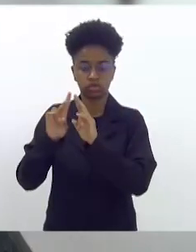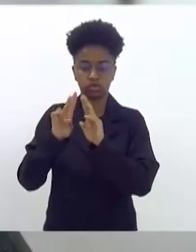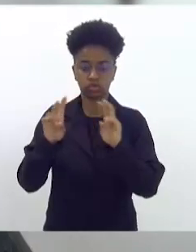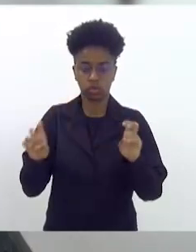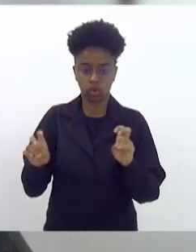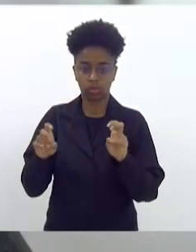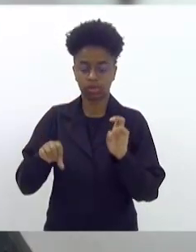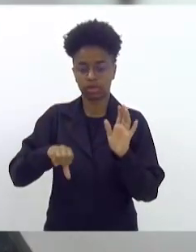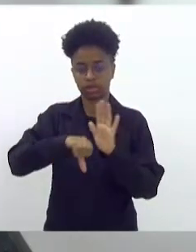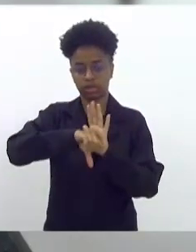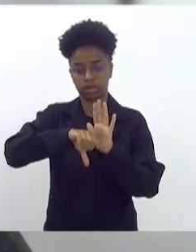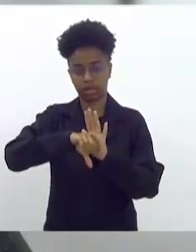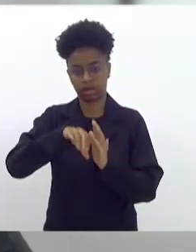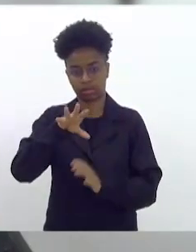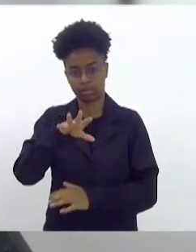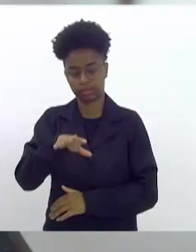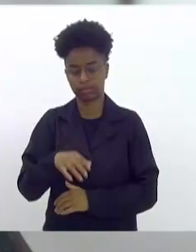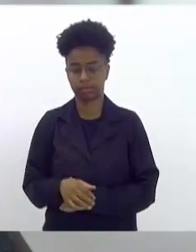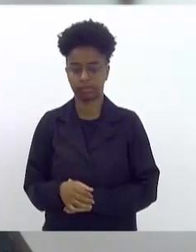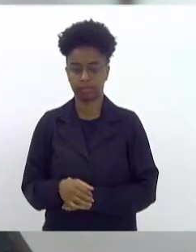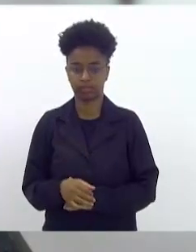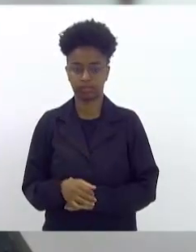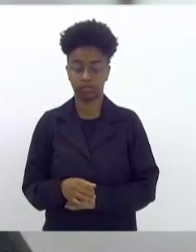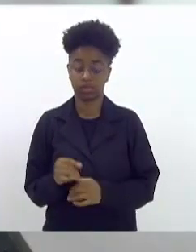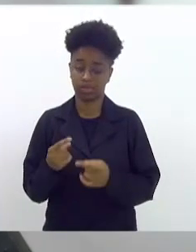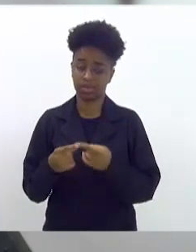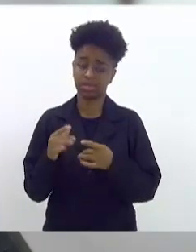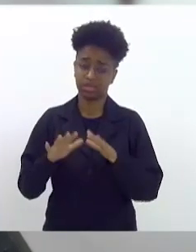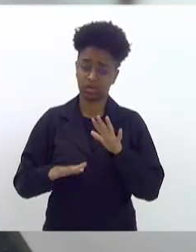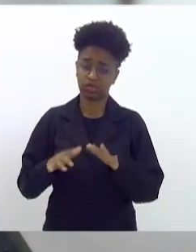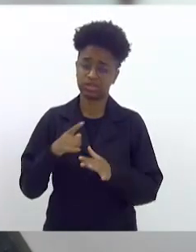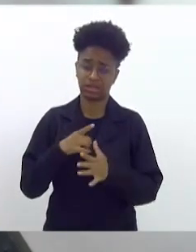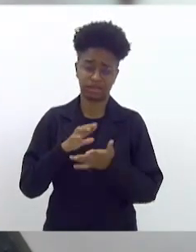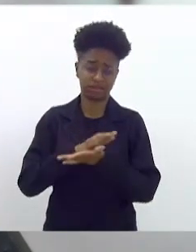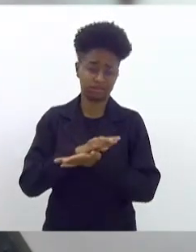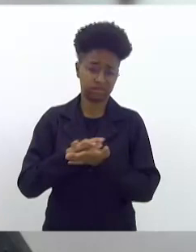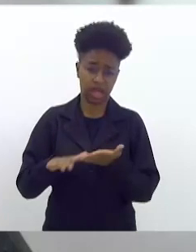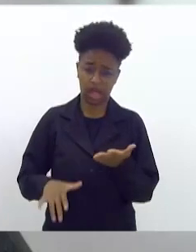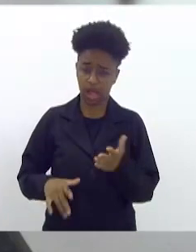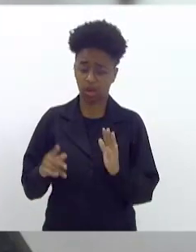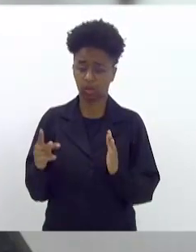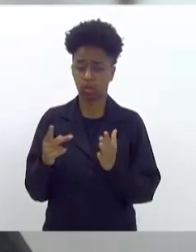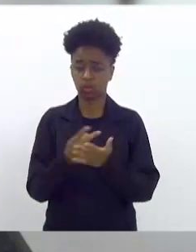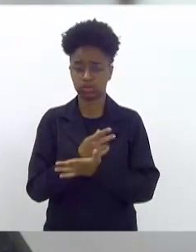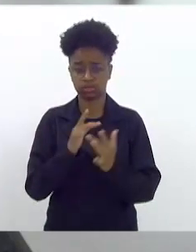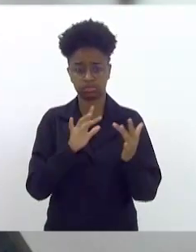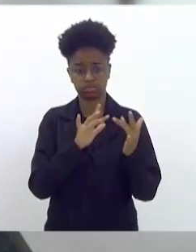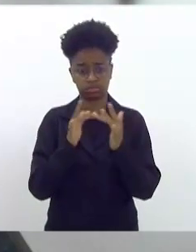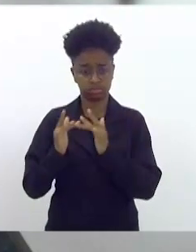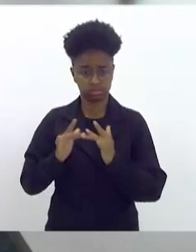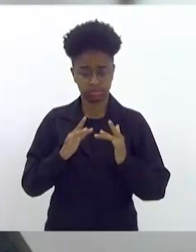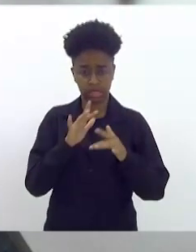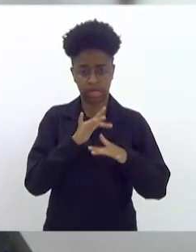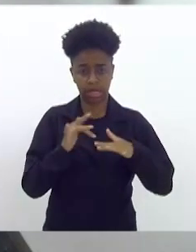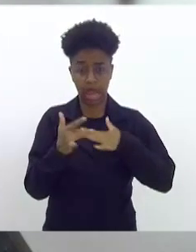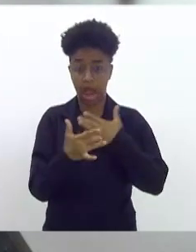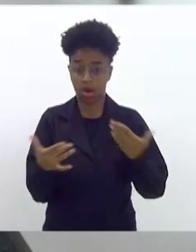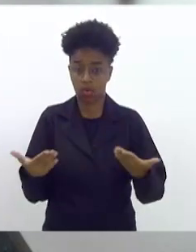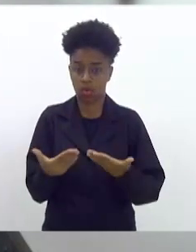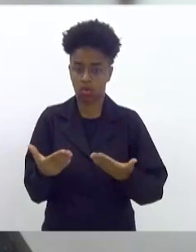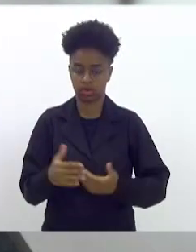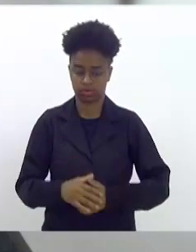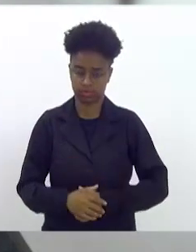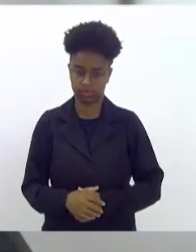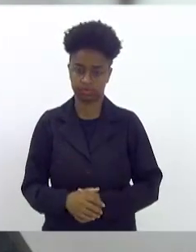tipo de crime, que possivelmente deve estar aos milhares acontecendo na rede exatamente agora,